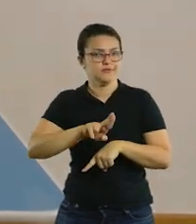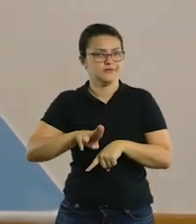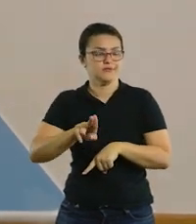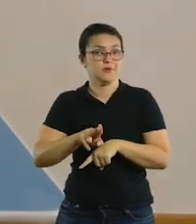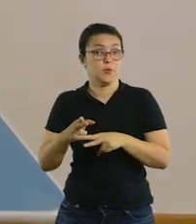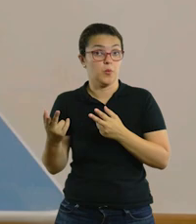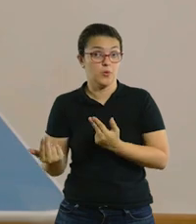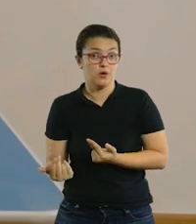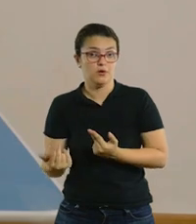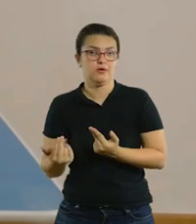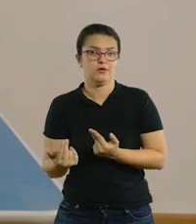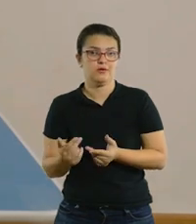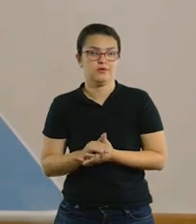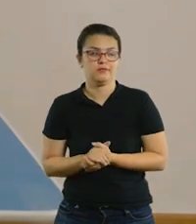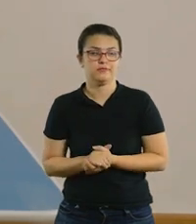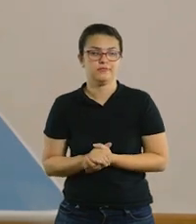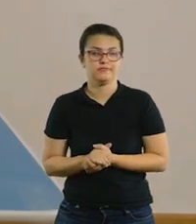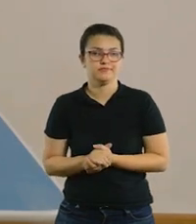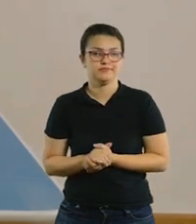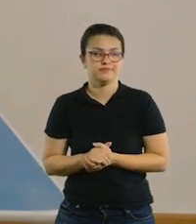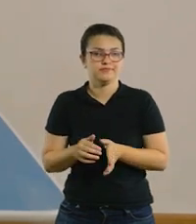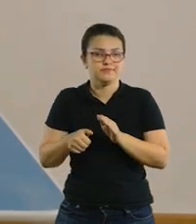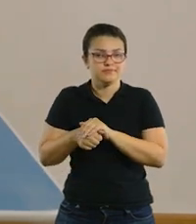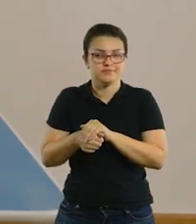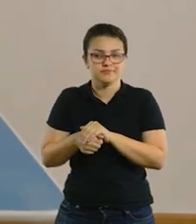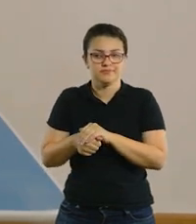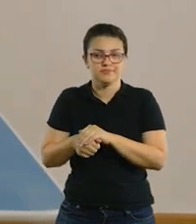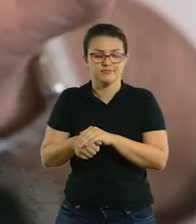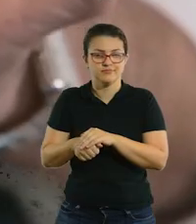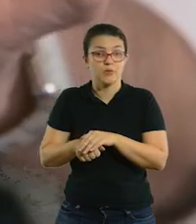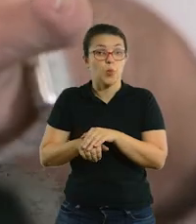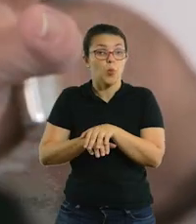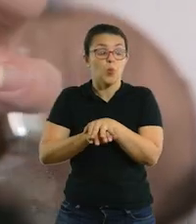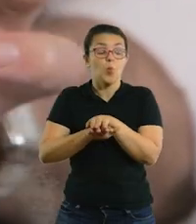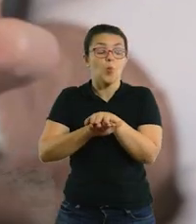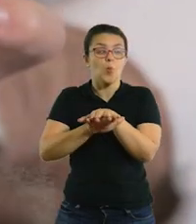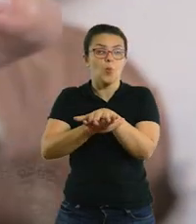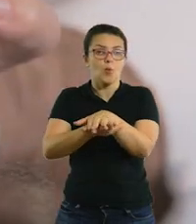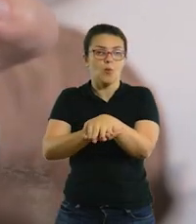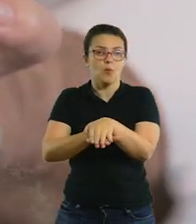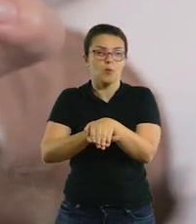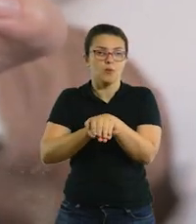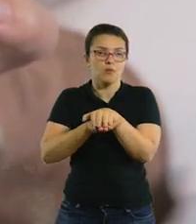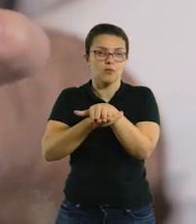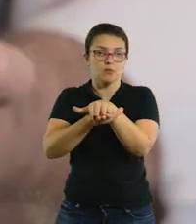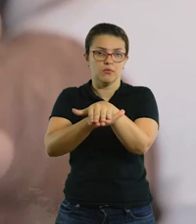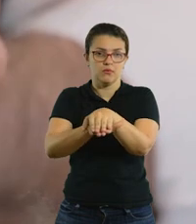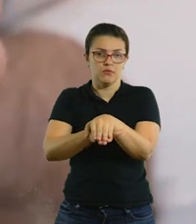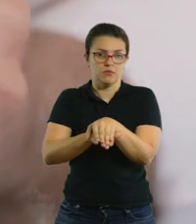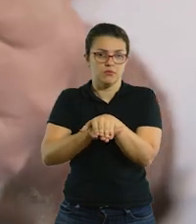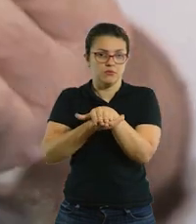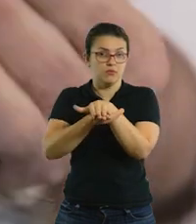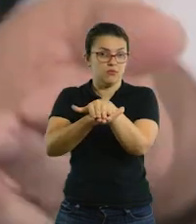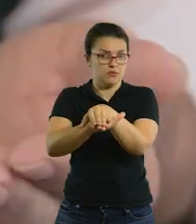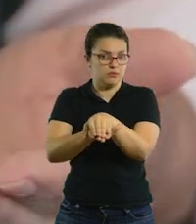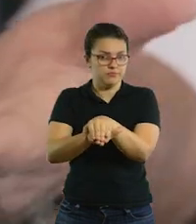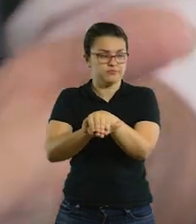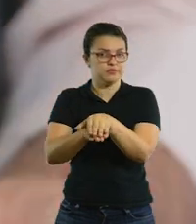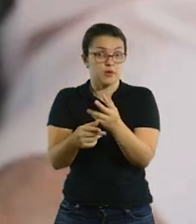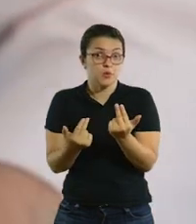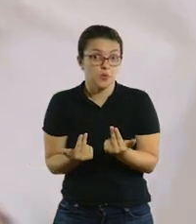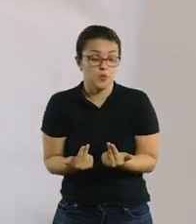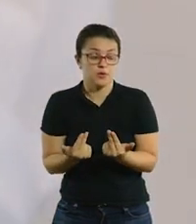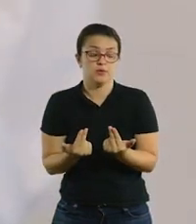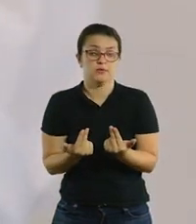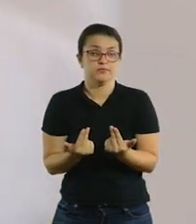vocês, é a tartaruga. E como vocês vão fazer? O processo é basicamente